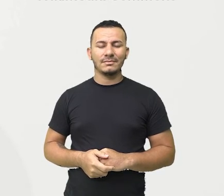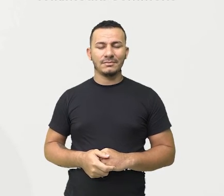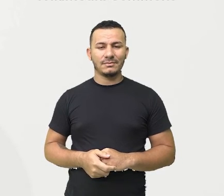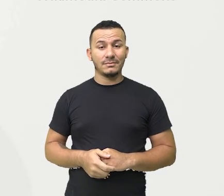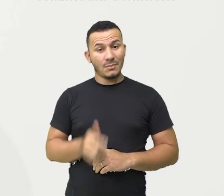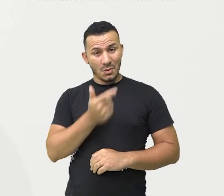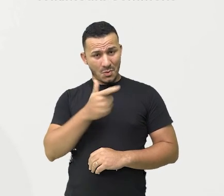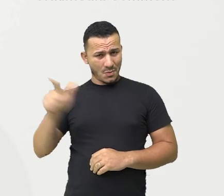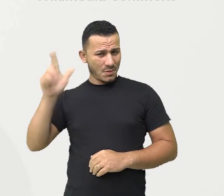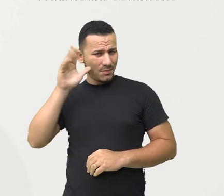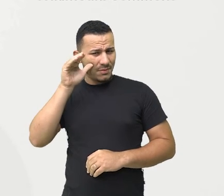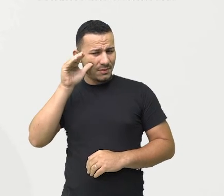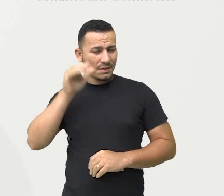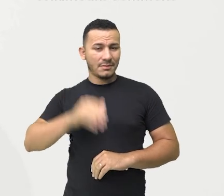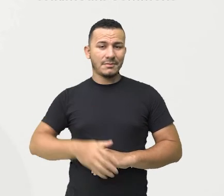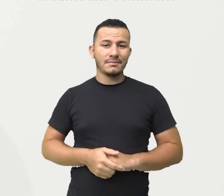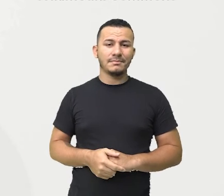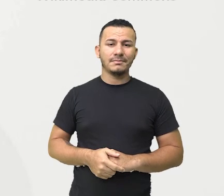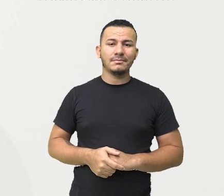Mais uma curiosidade.